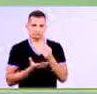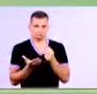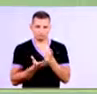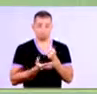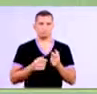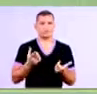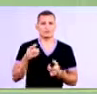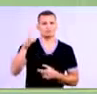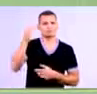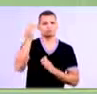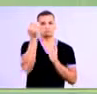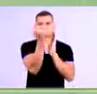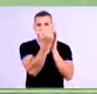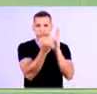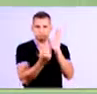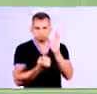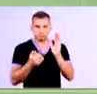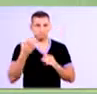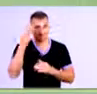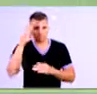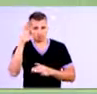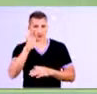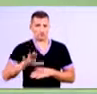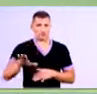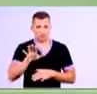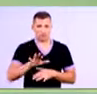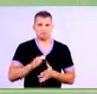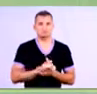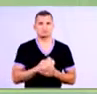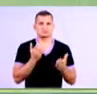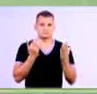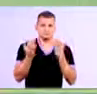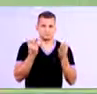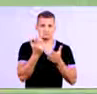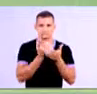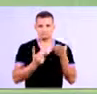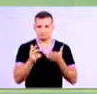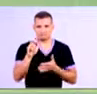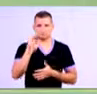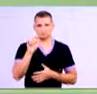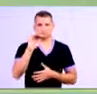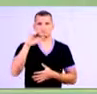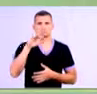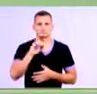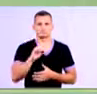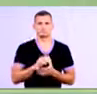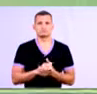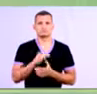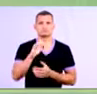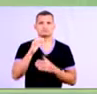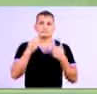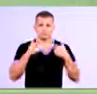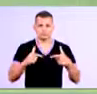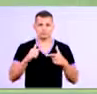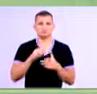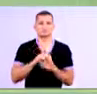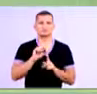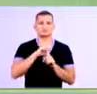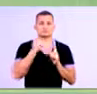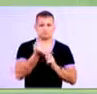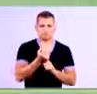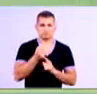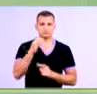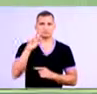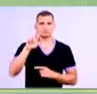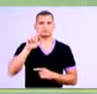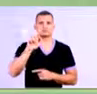principais áreas: a psicologia, o design gráfico, a ergonomia, a linguística e a sociologia. Cada